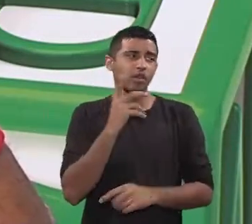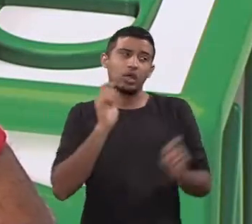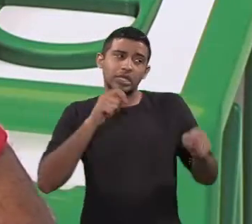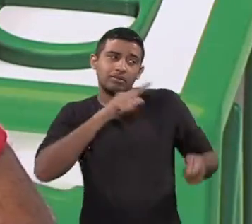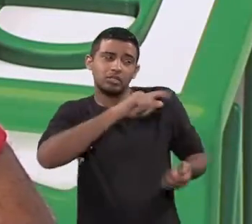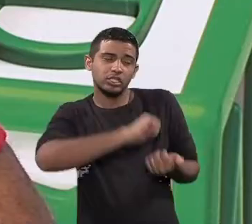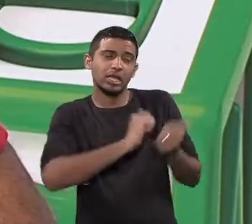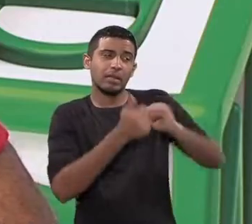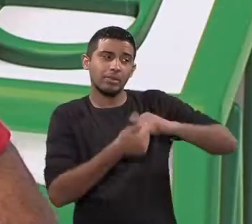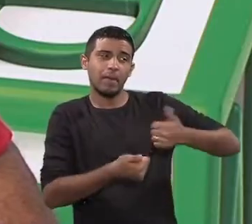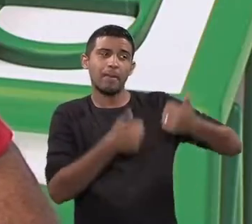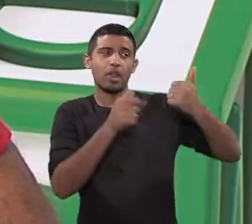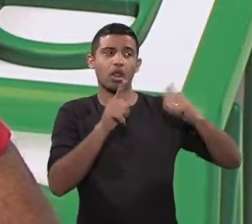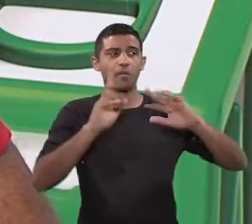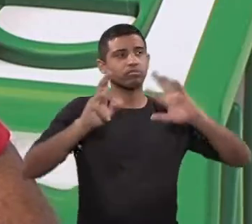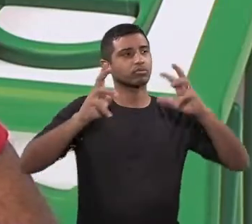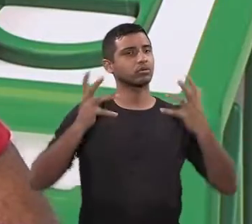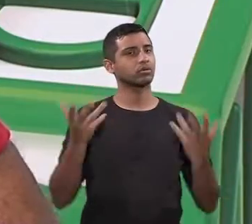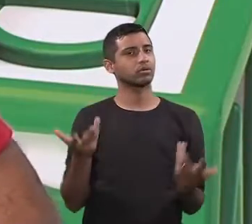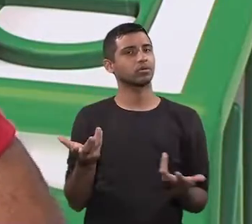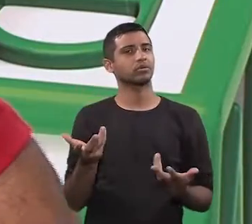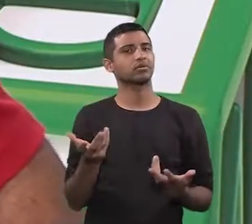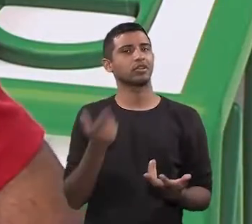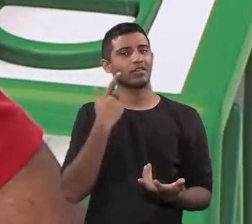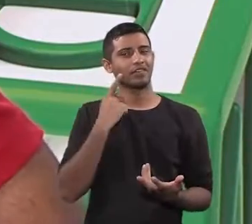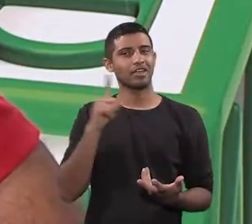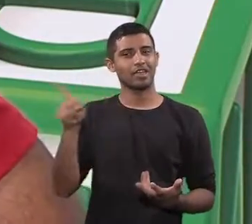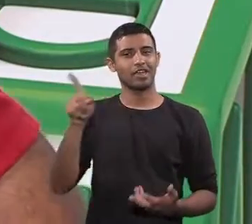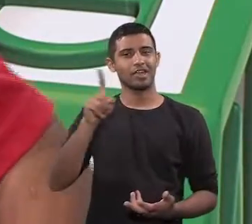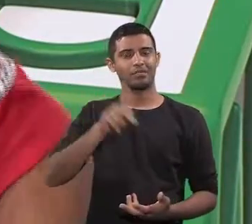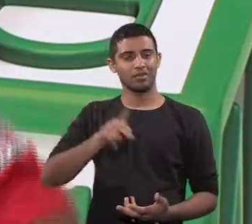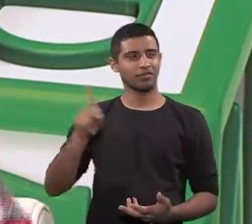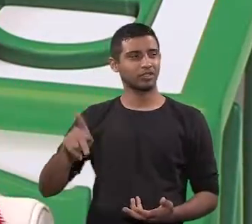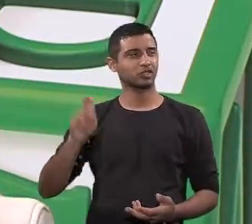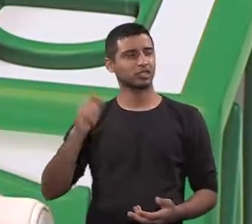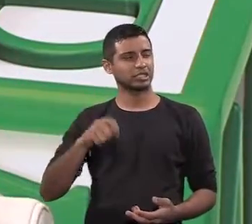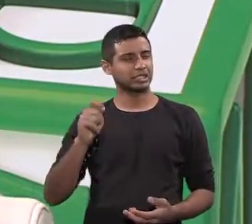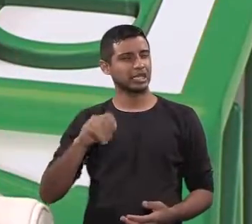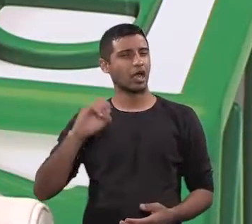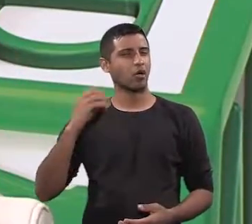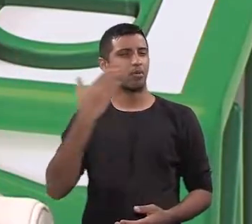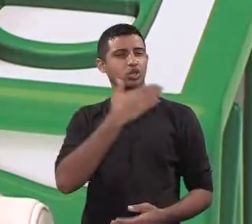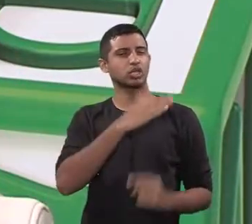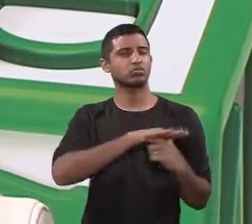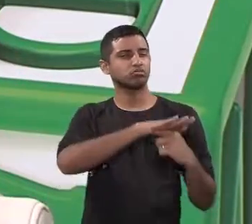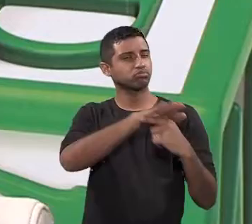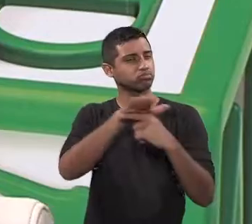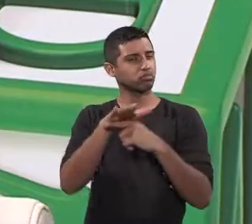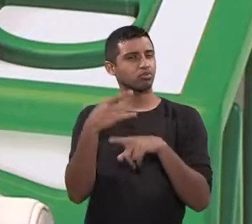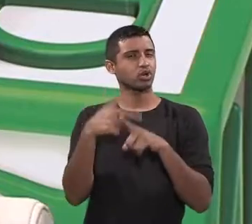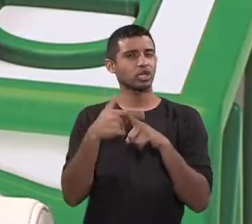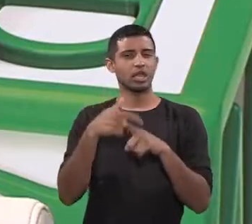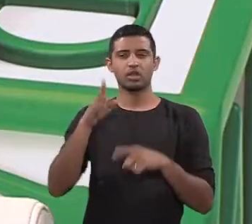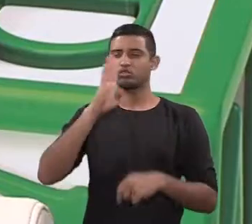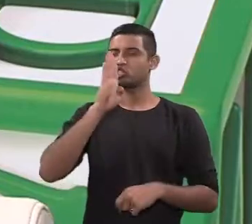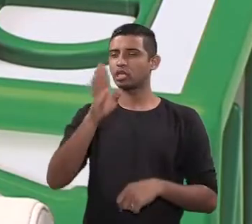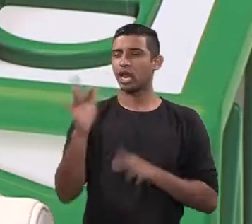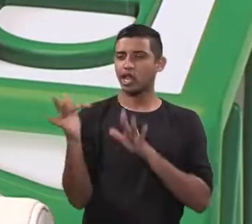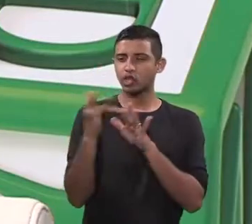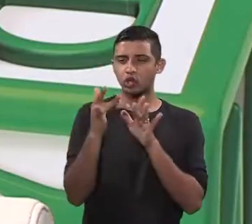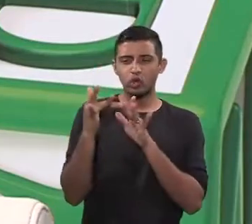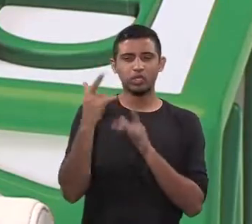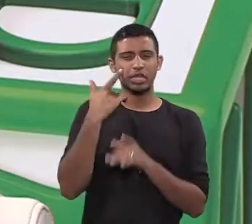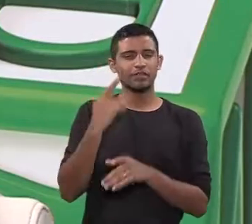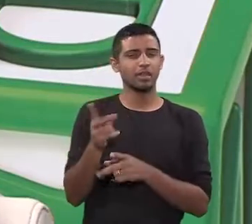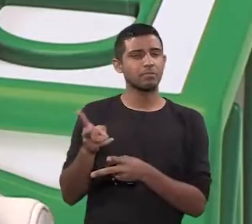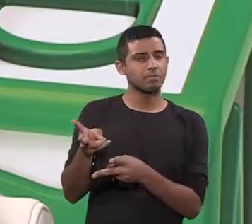melhor no voleibol. E aí essa oportunidade que eu acho que o professor de educação física, por esse contato com